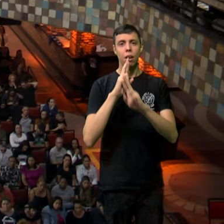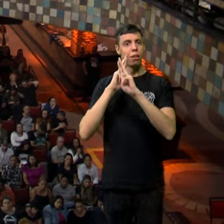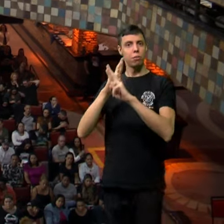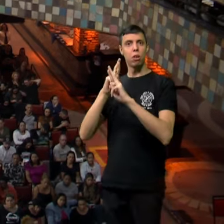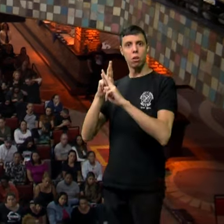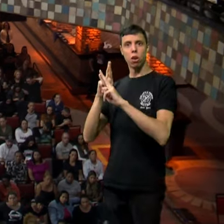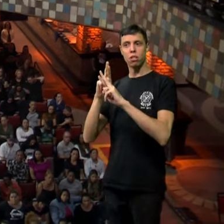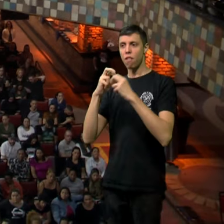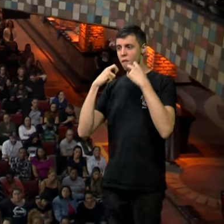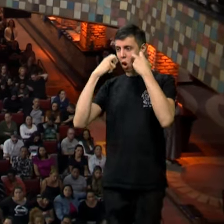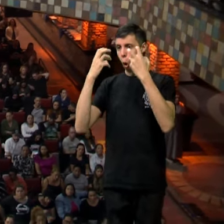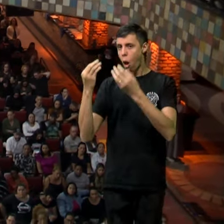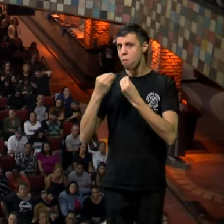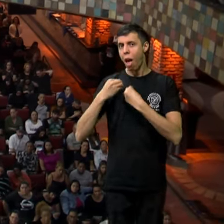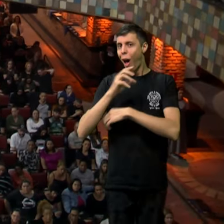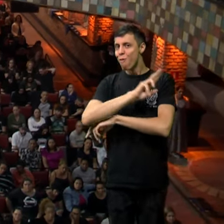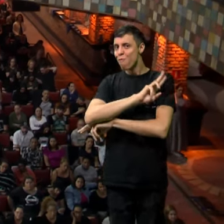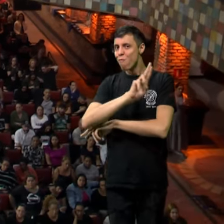não envergonha.